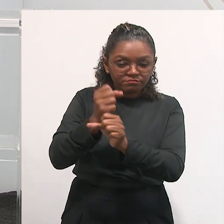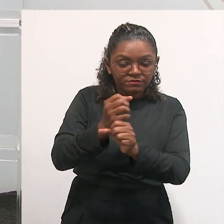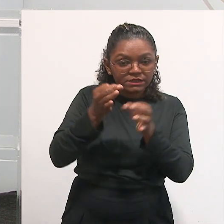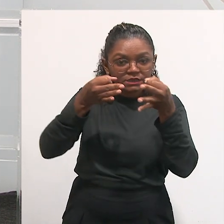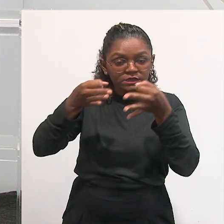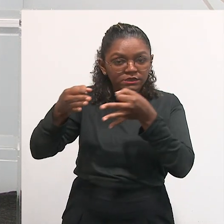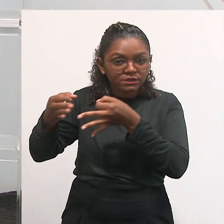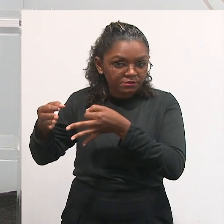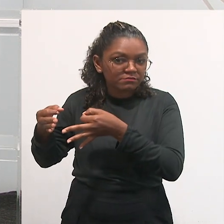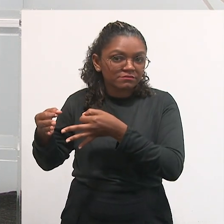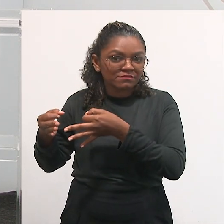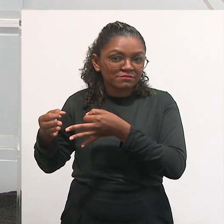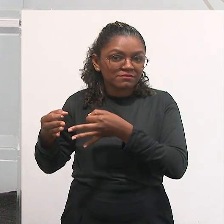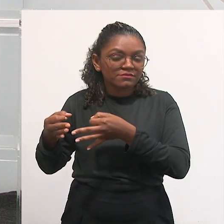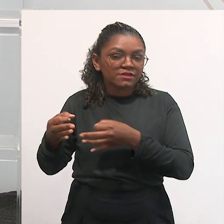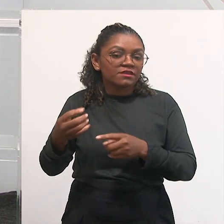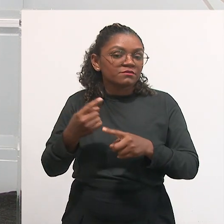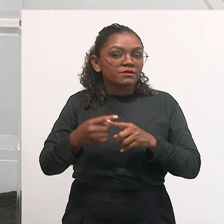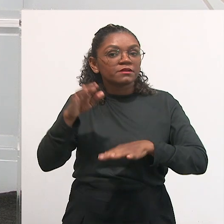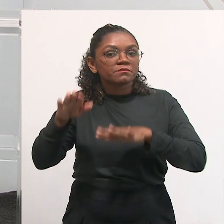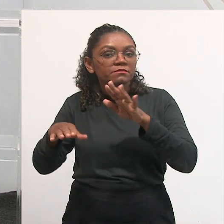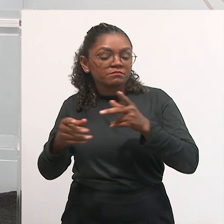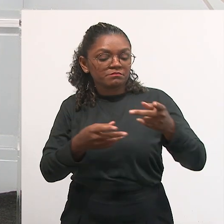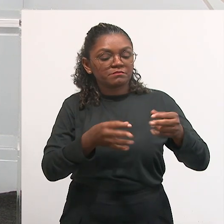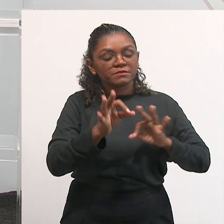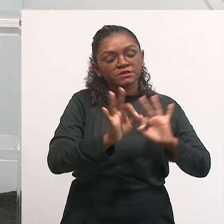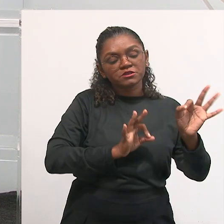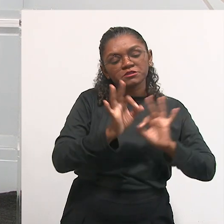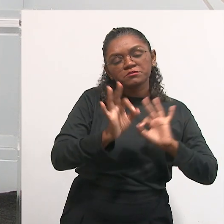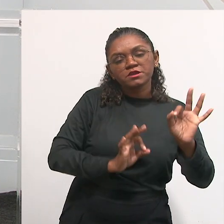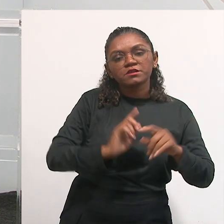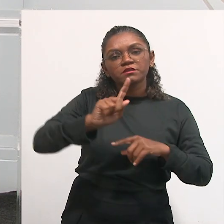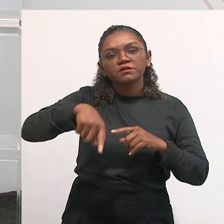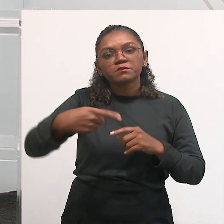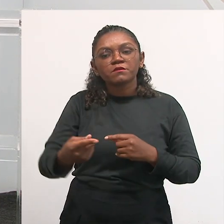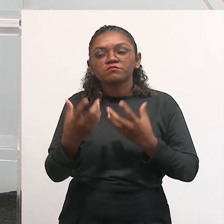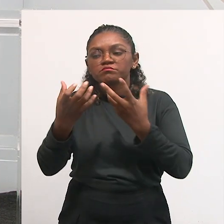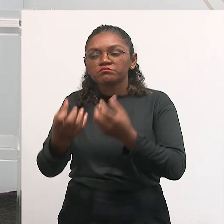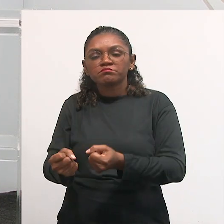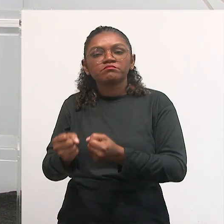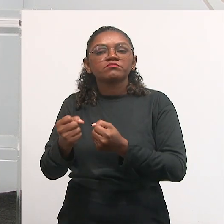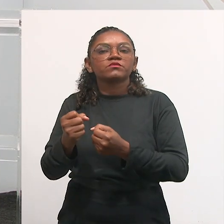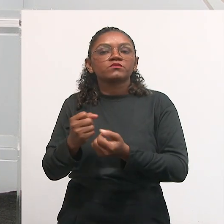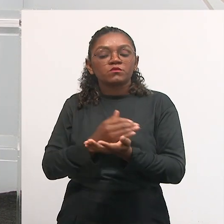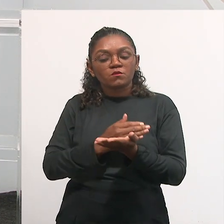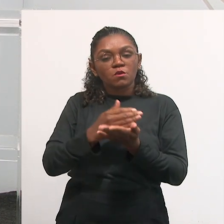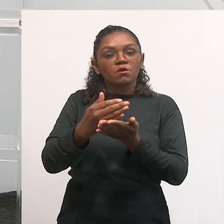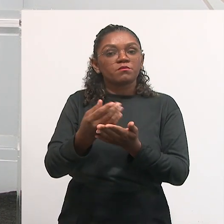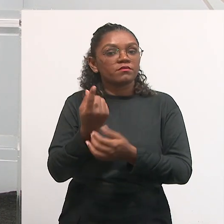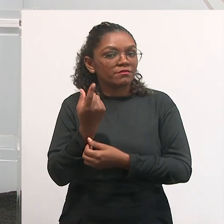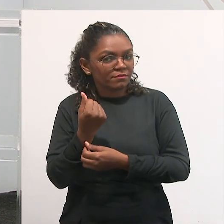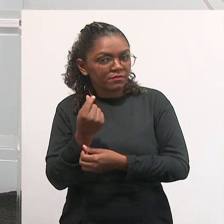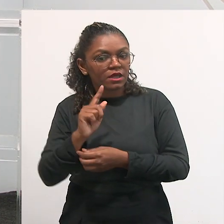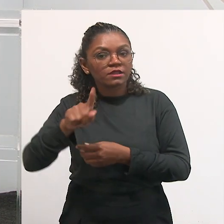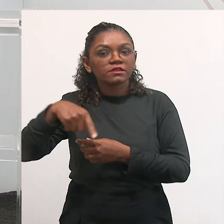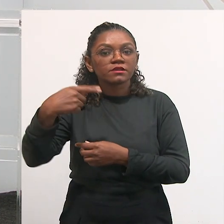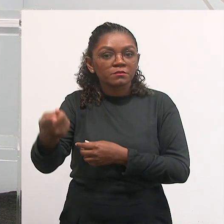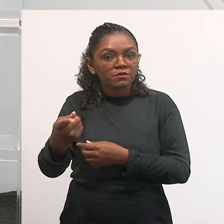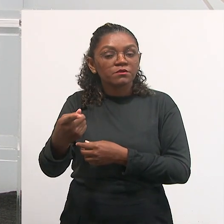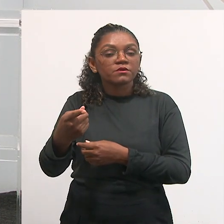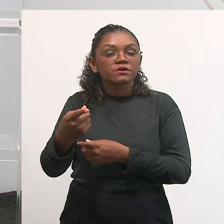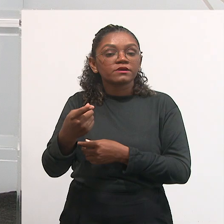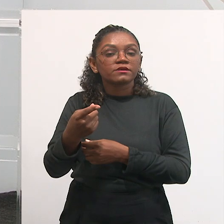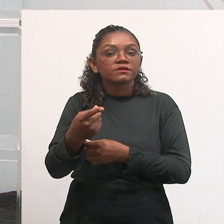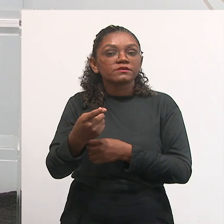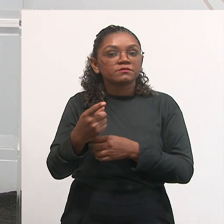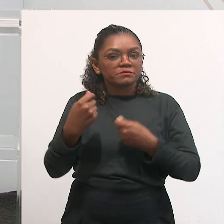sabe, né? Se você muitas vezes faz um planejamento para fazer uma aquisição a um custo inicial, né? E esse custo tem que ser muito